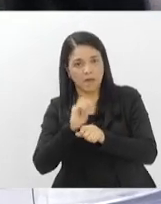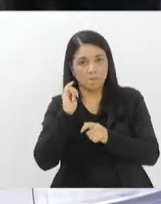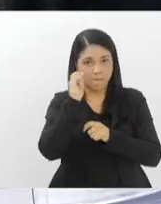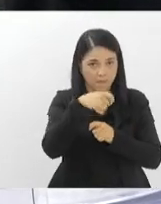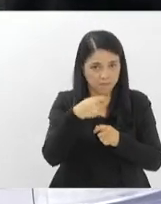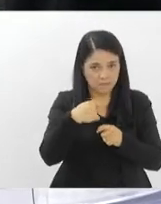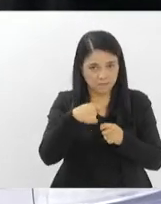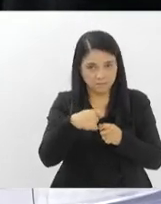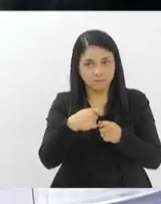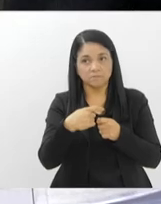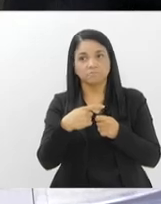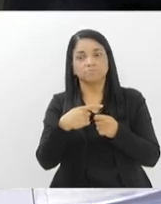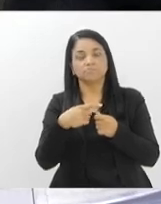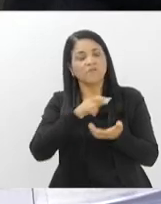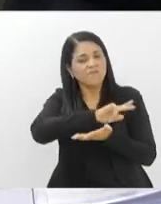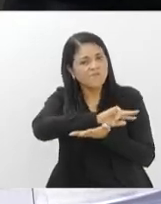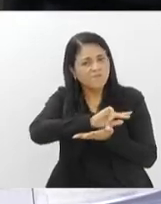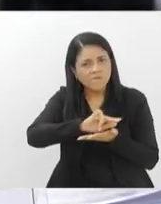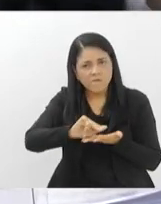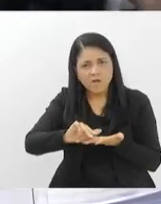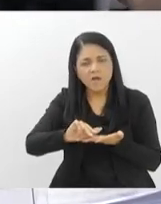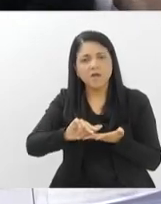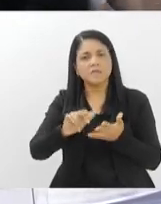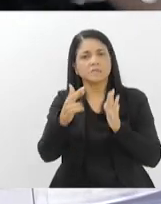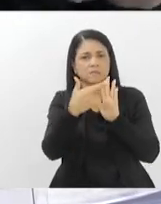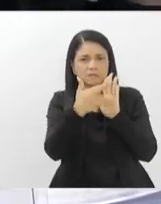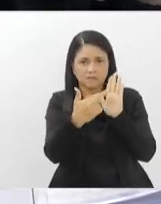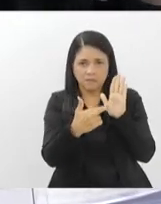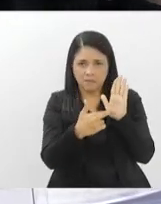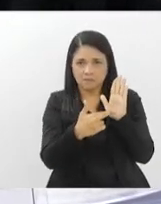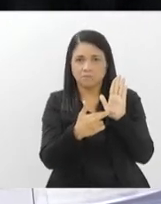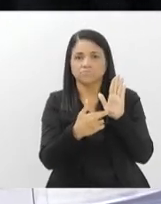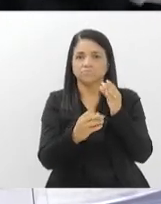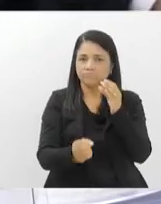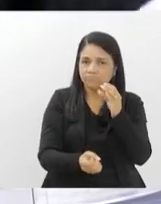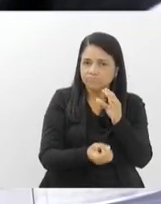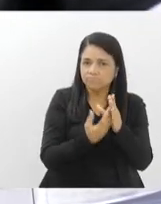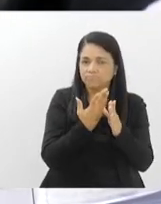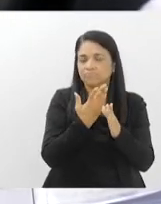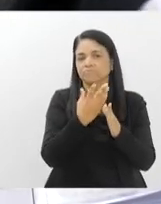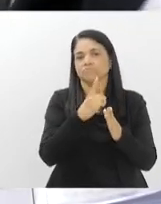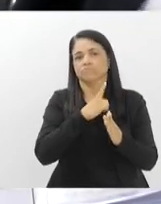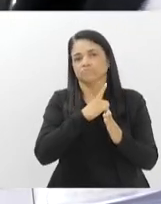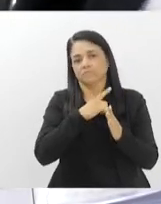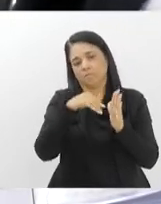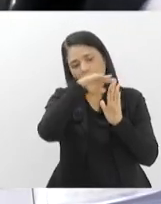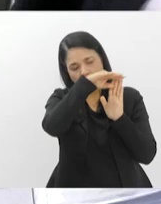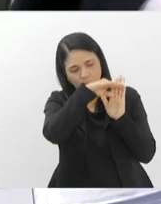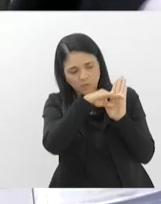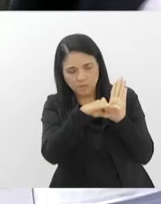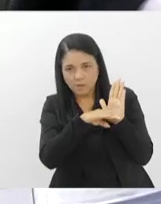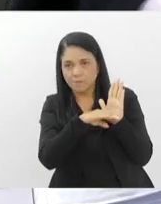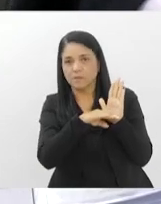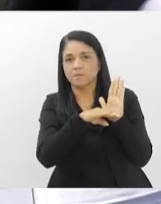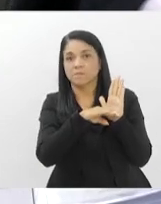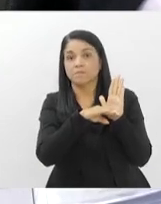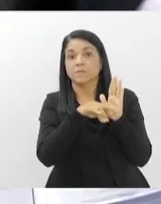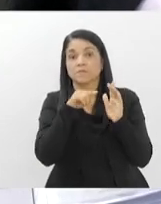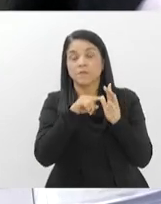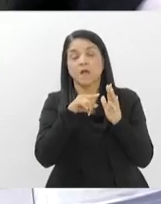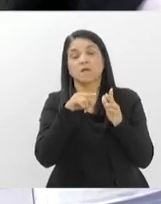Então, são várias regras, né, que são criadas através deste programa, mas todas